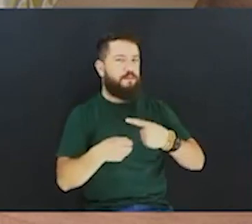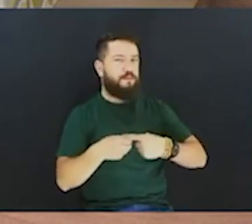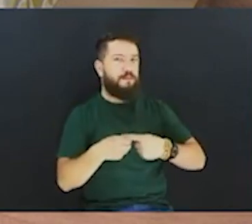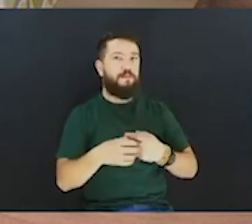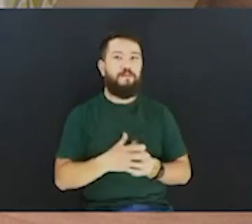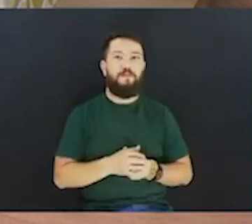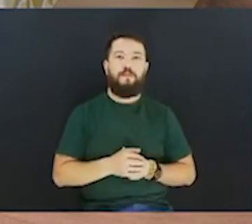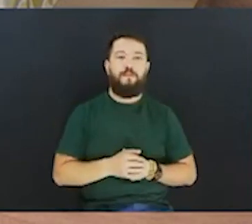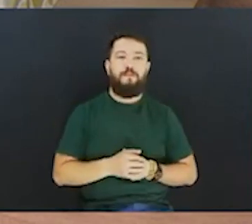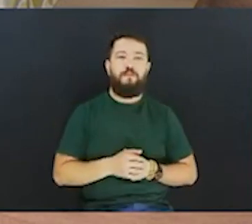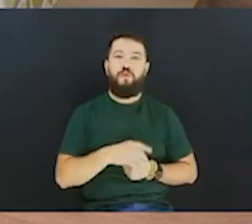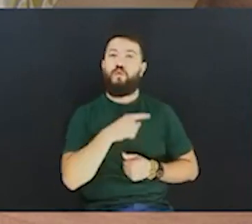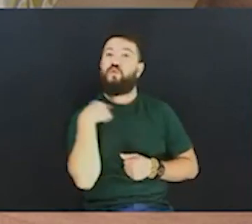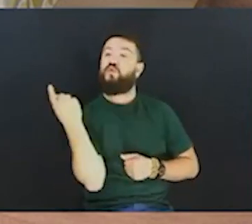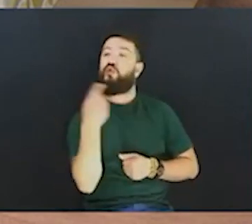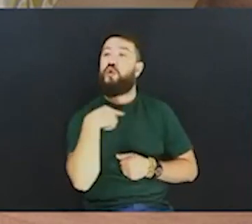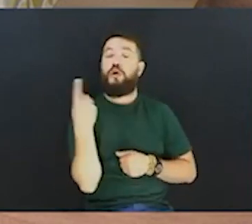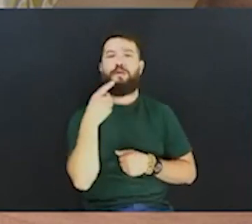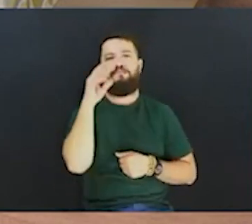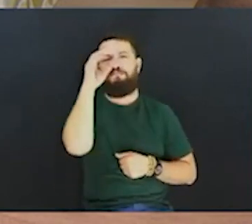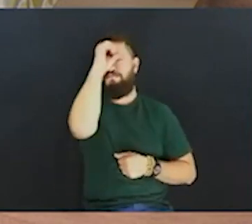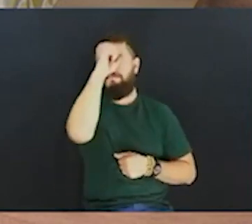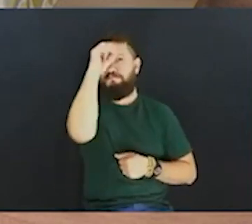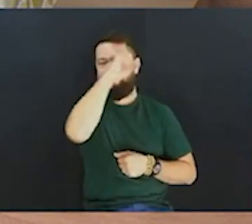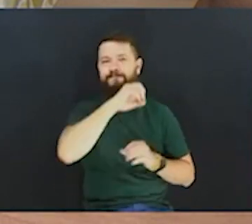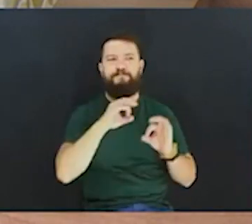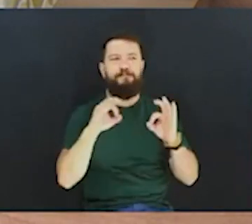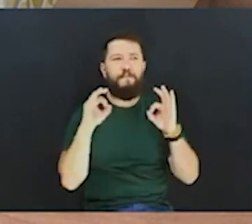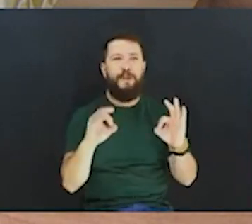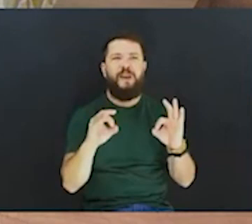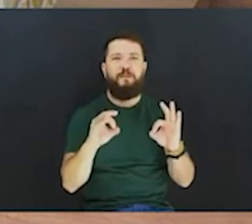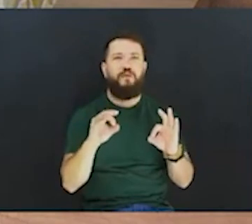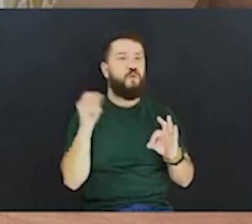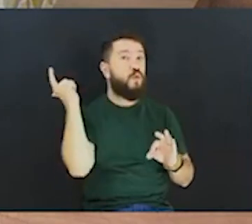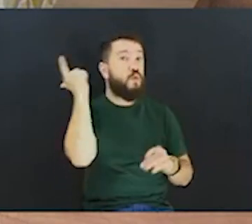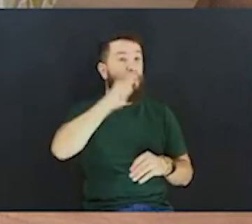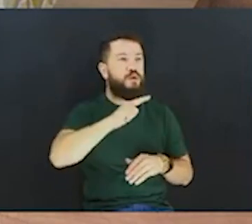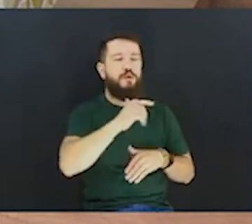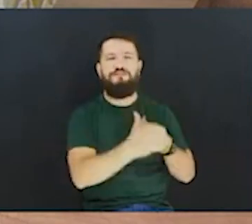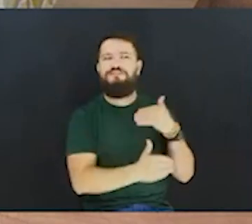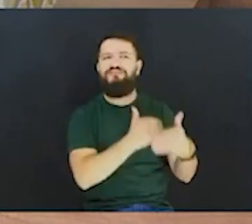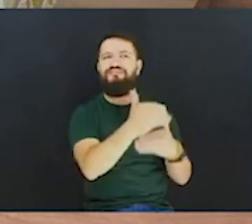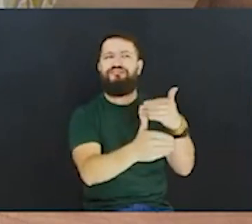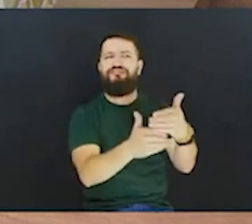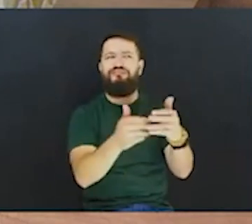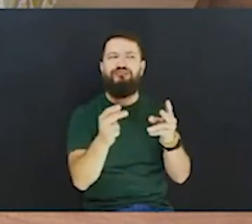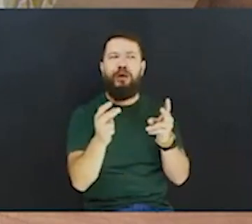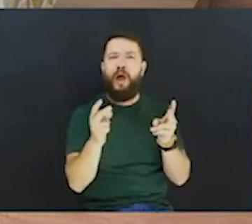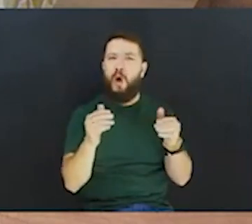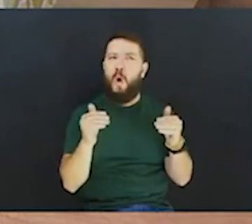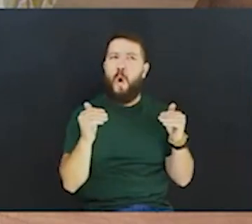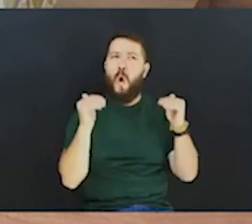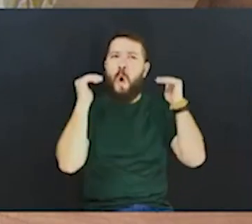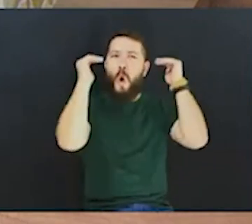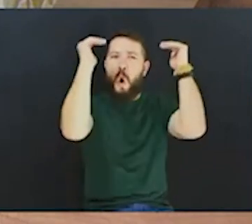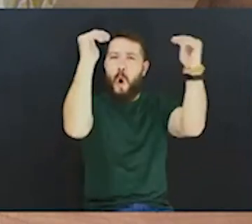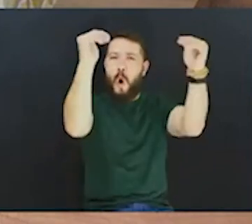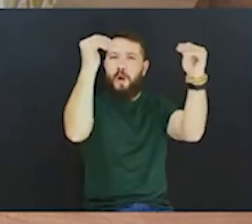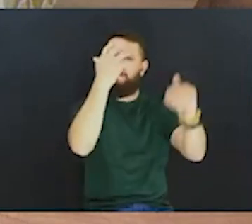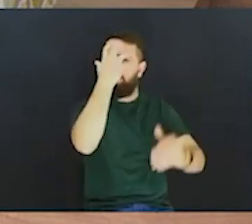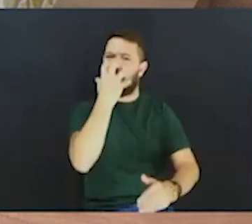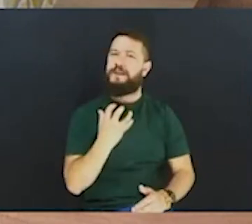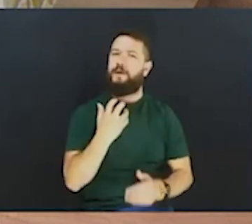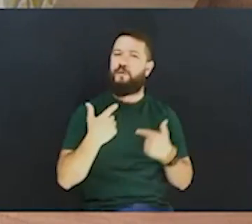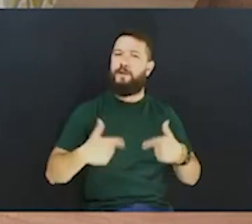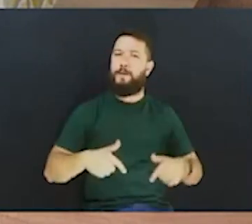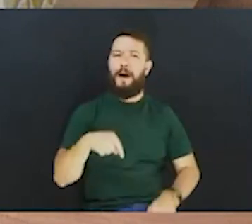que entrou nesse processo graças a seriedade comprometimento de todos os vereadores e vereadores meus sinceros agrade